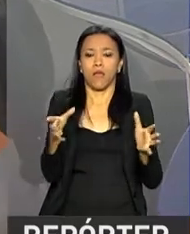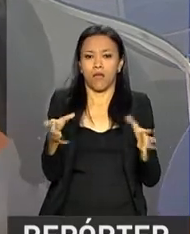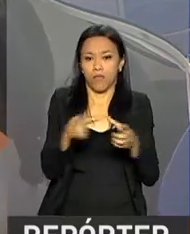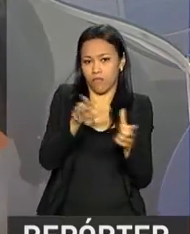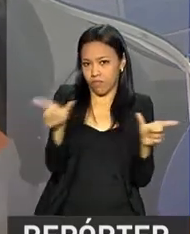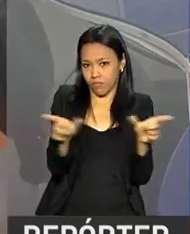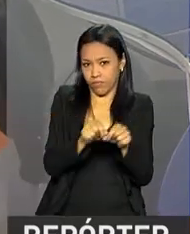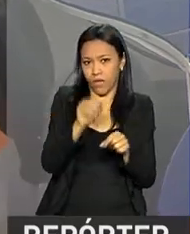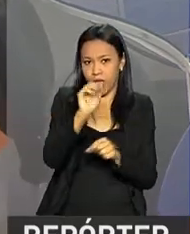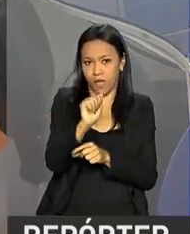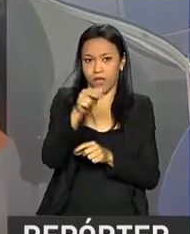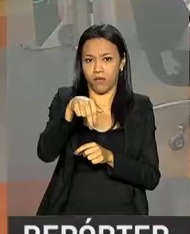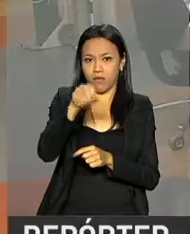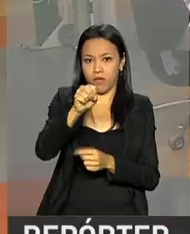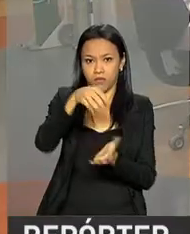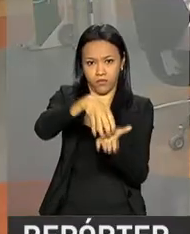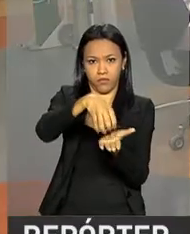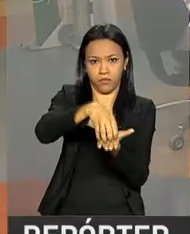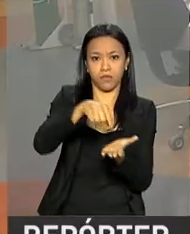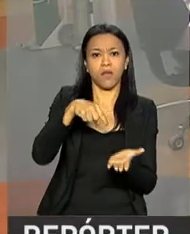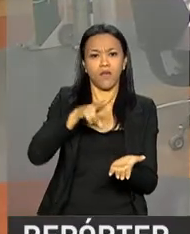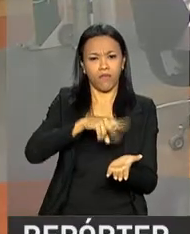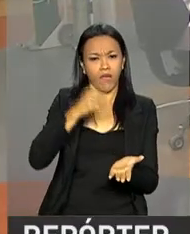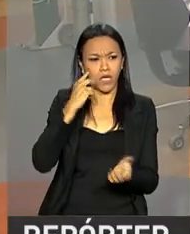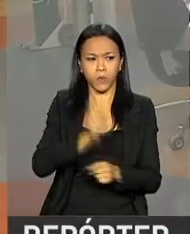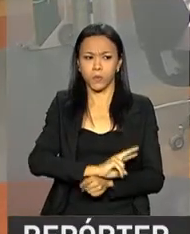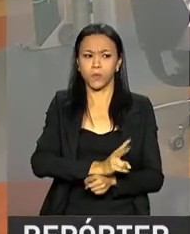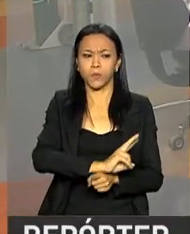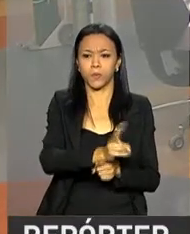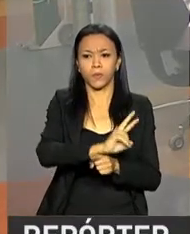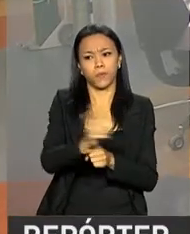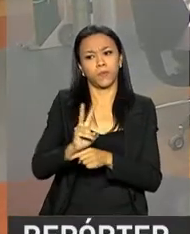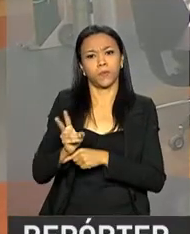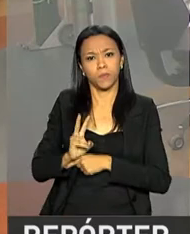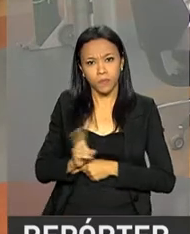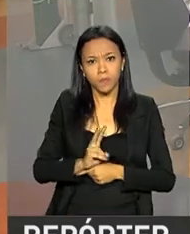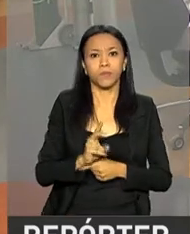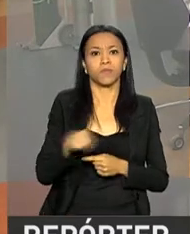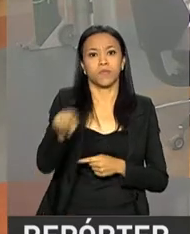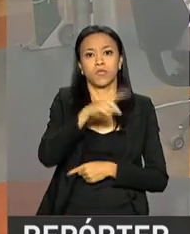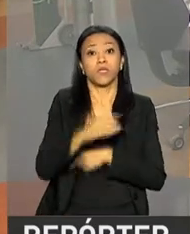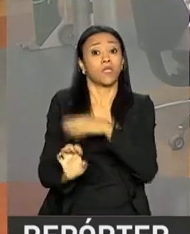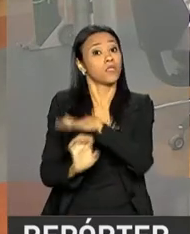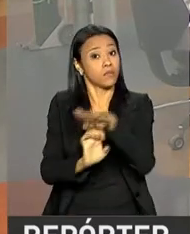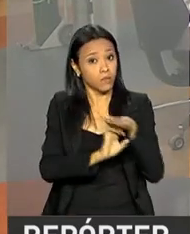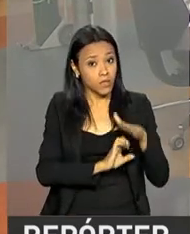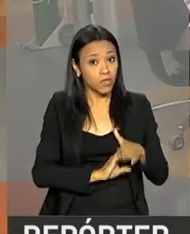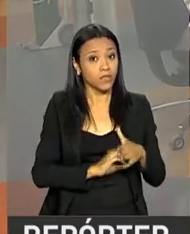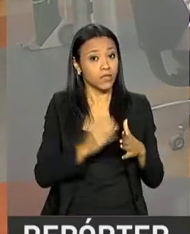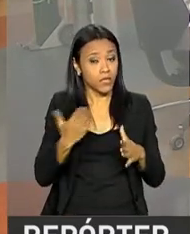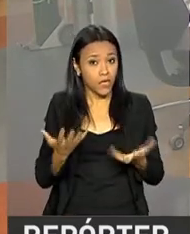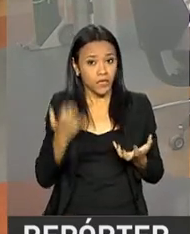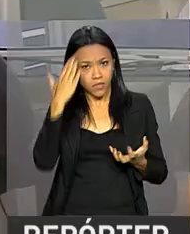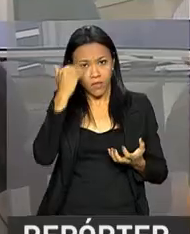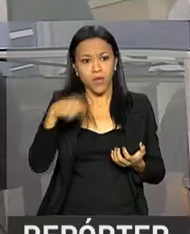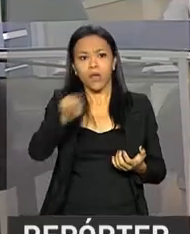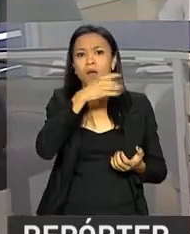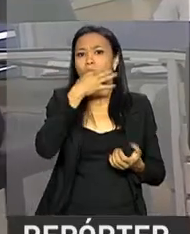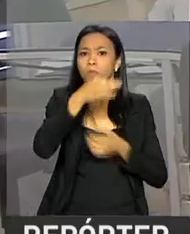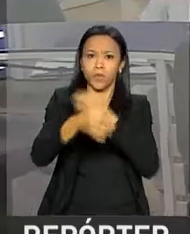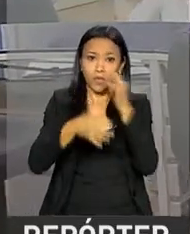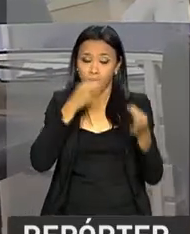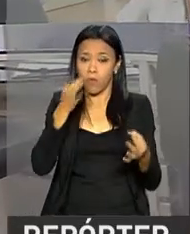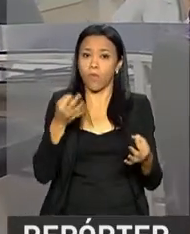Saúde Suplementar, a ANS, vai intensificar a fiscalização das operadoras e quer saber a opinião da população.